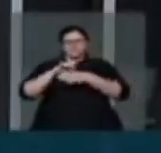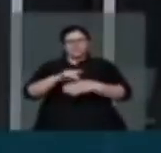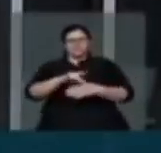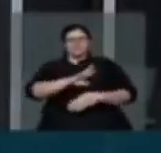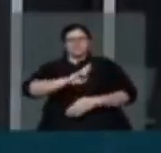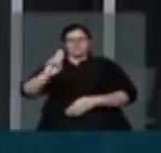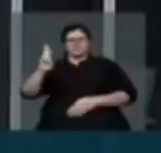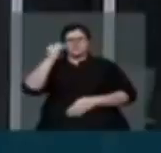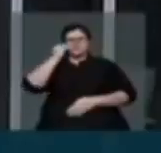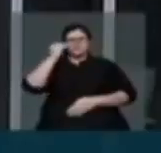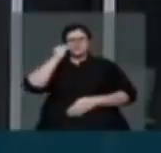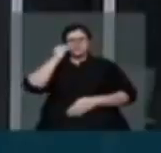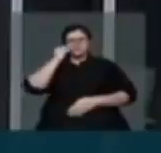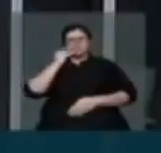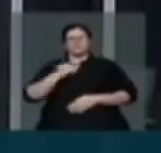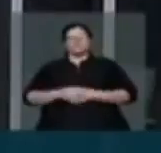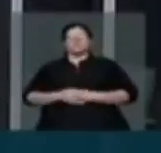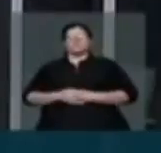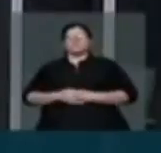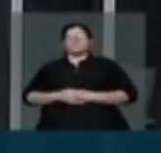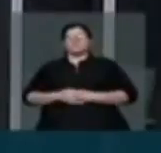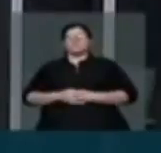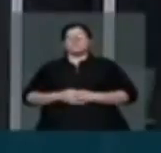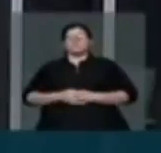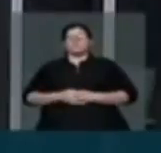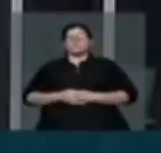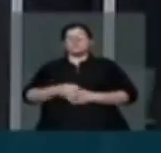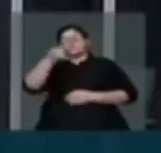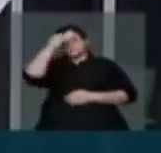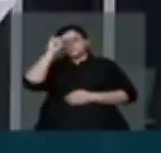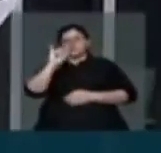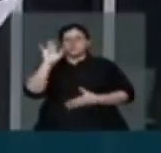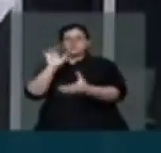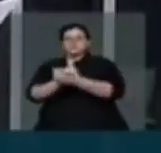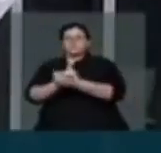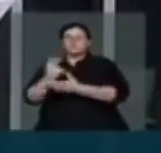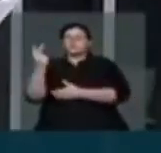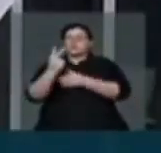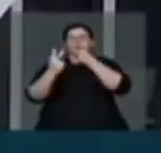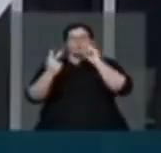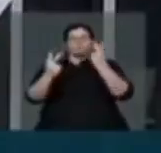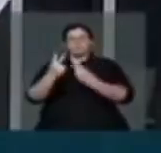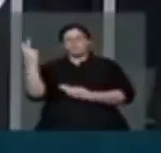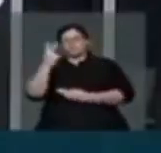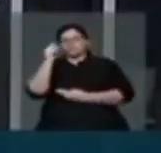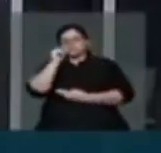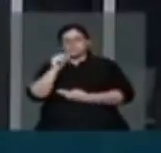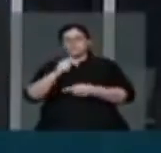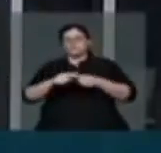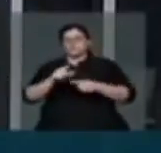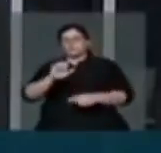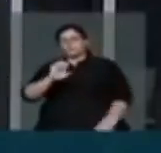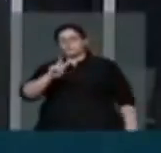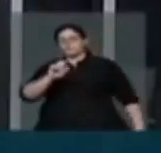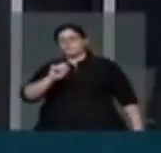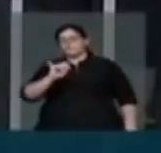direito das pessoas homossexuais ao casamento, com base no trecho do Levítico do Antigo Testamento que diz: não